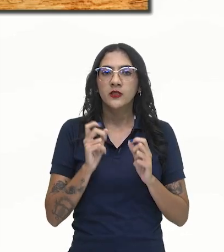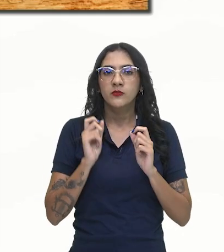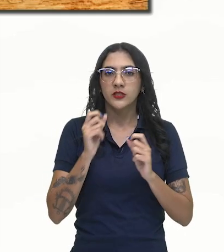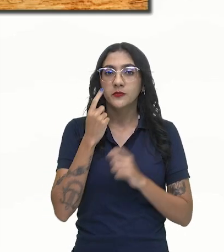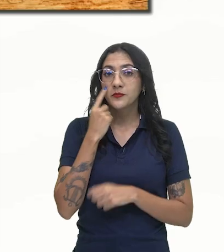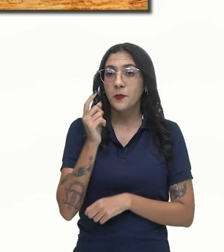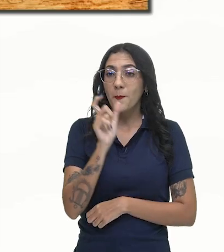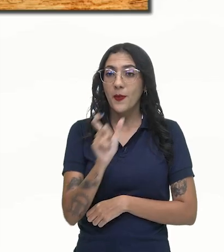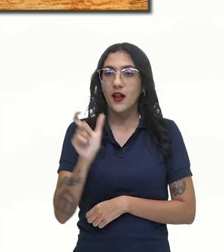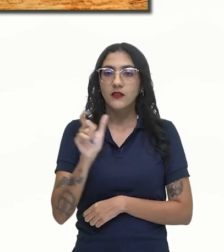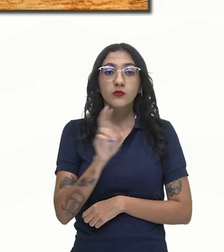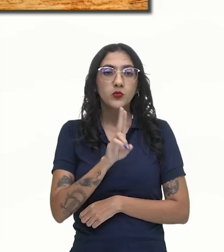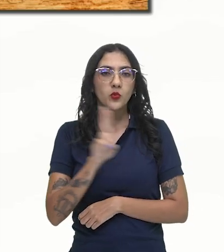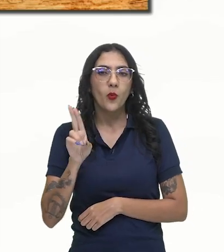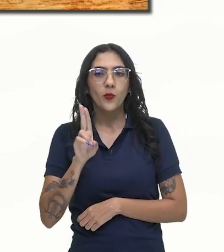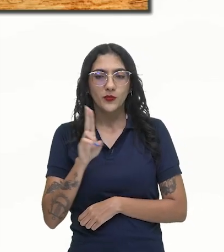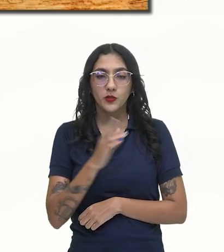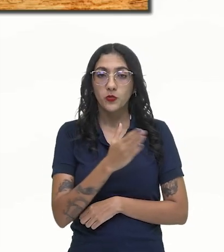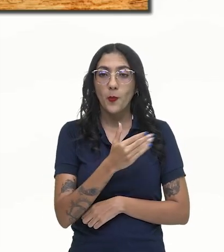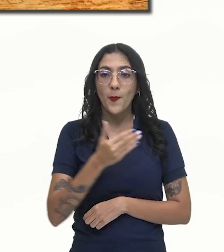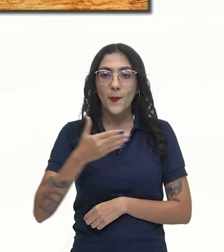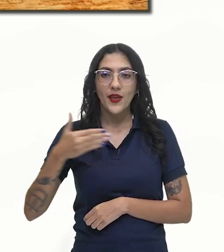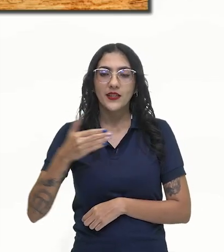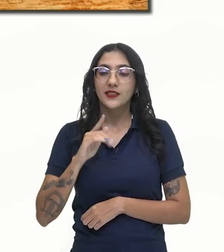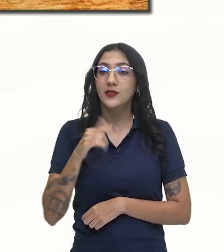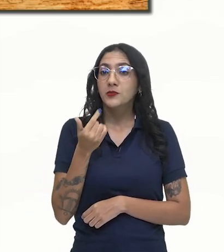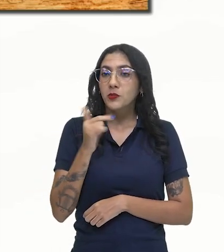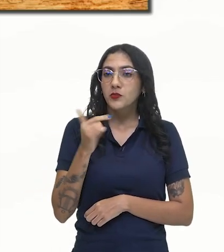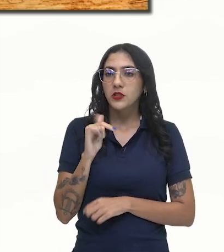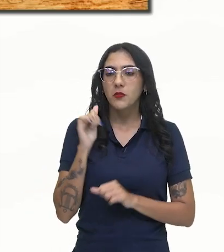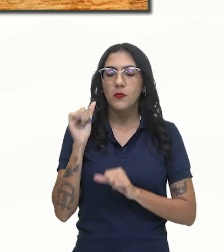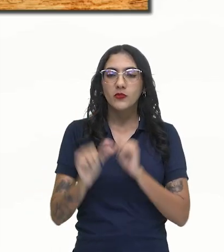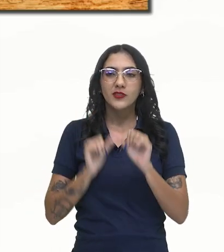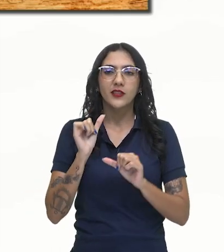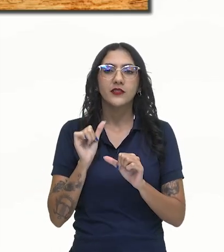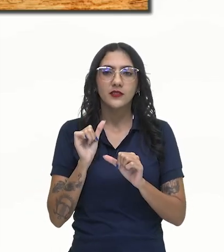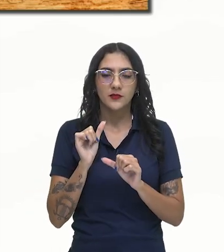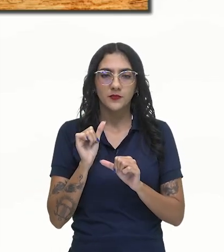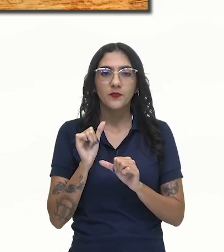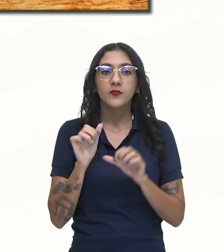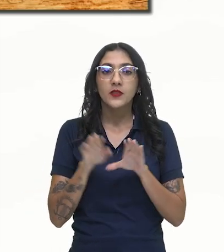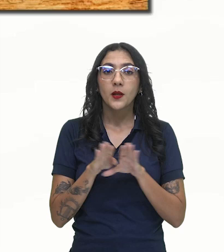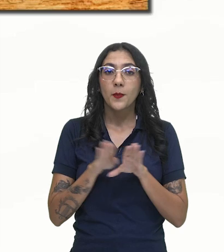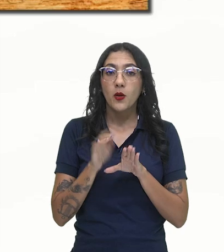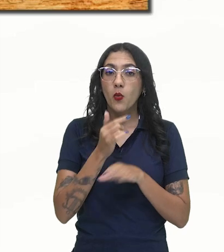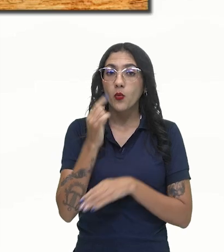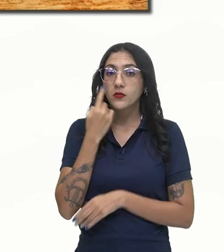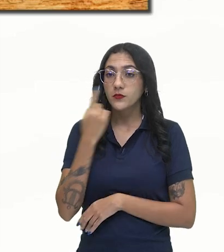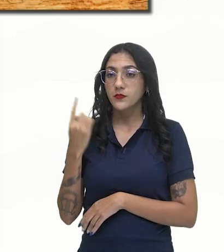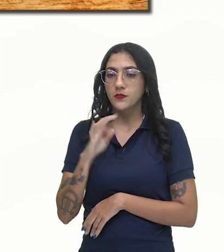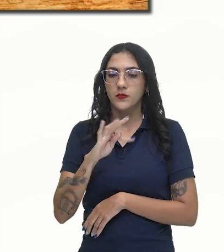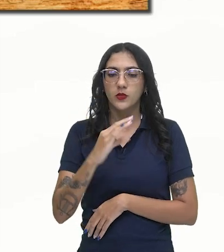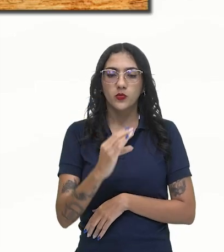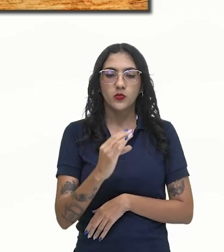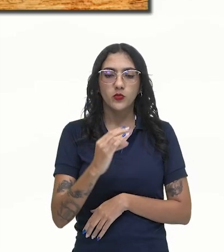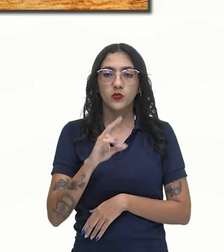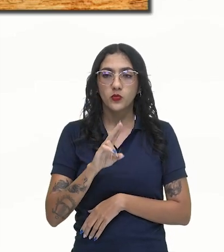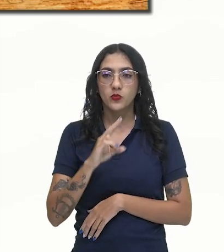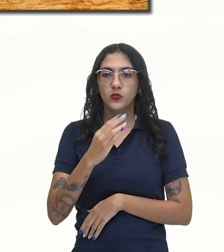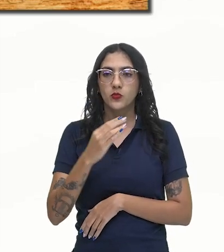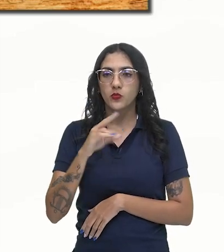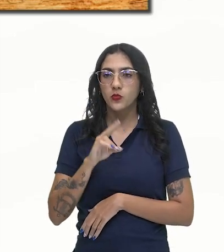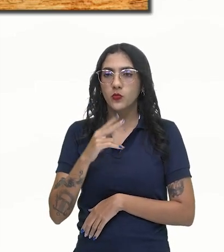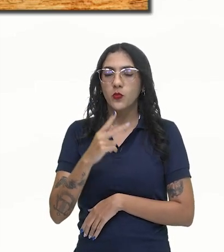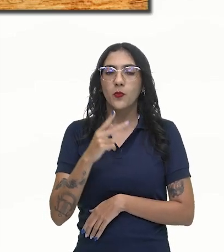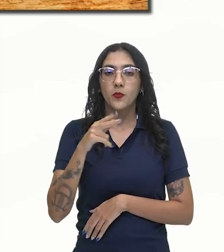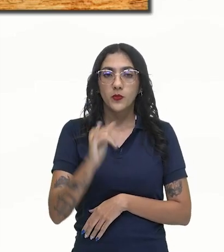palavra tambaqui, ela não tem uma tradução, assim como a palavra tucupi, ok? Porque são